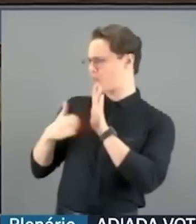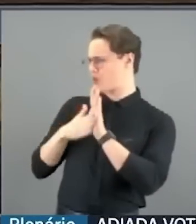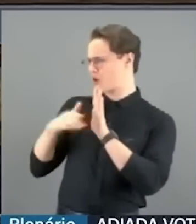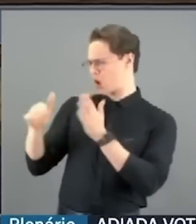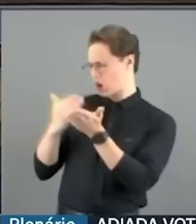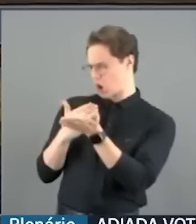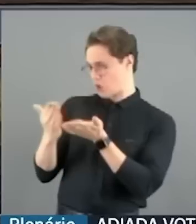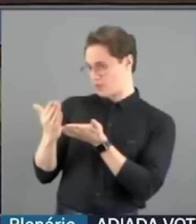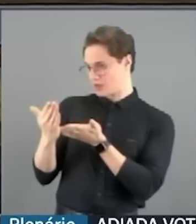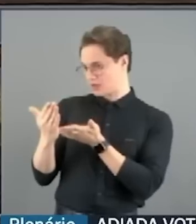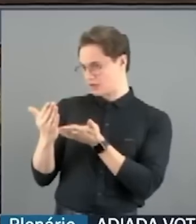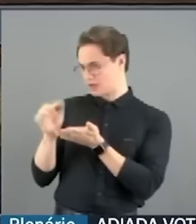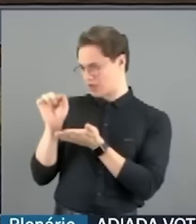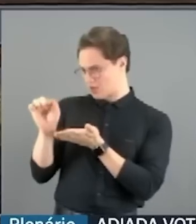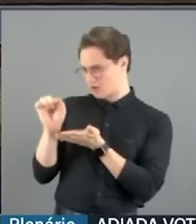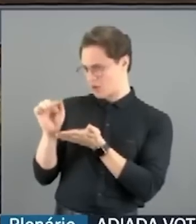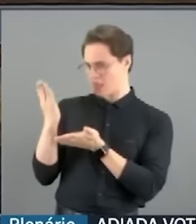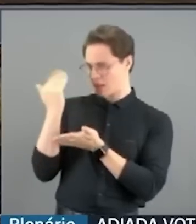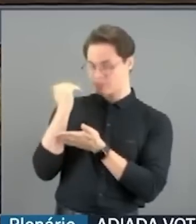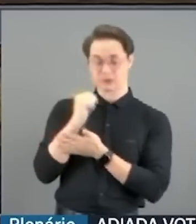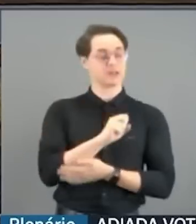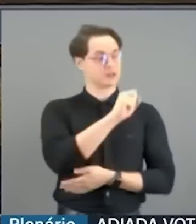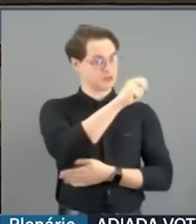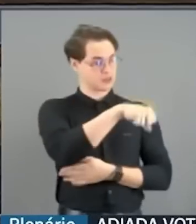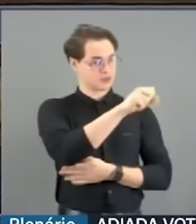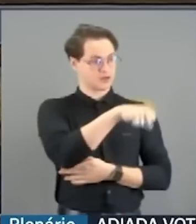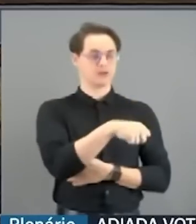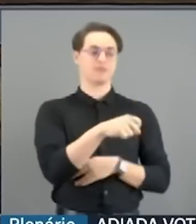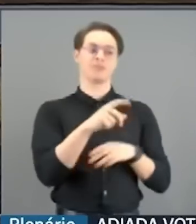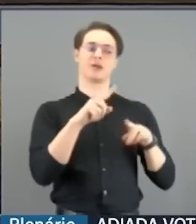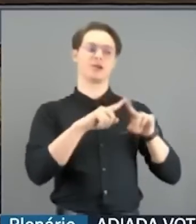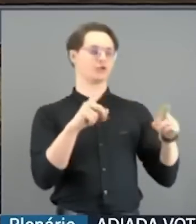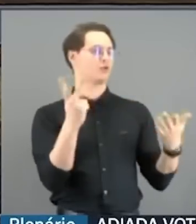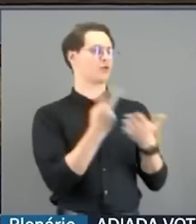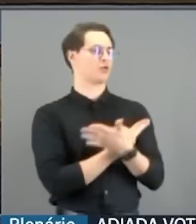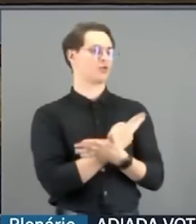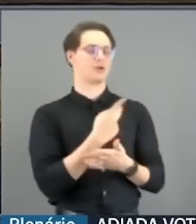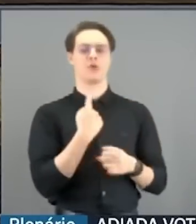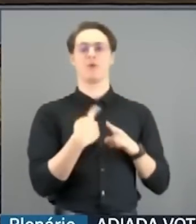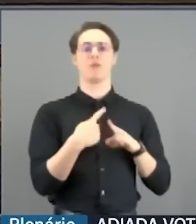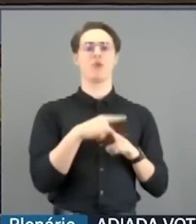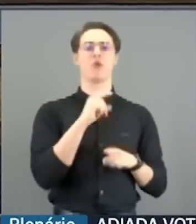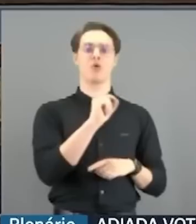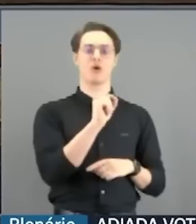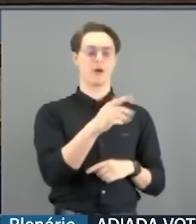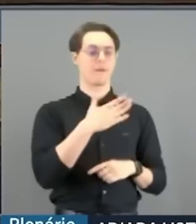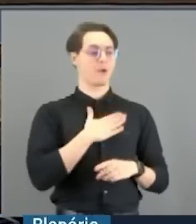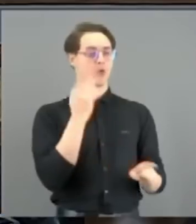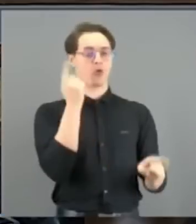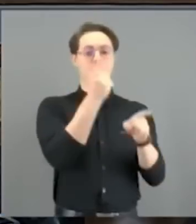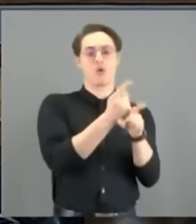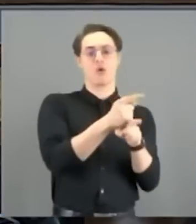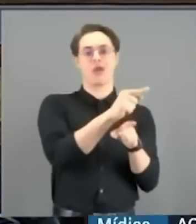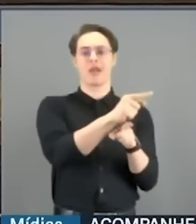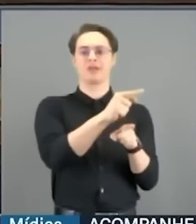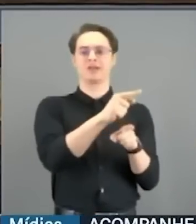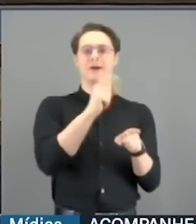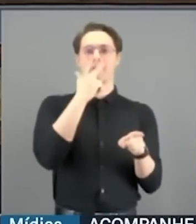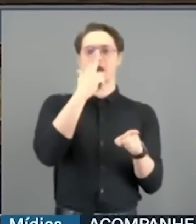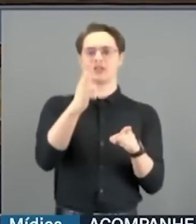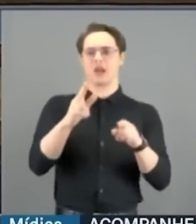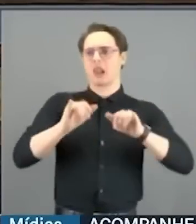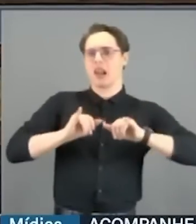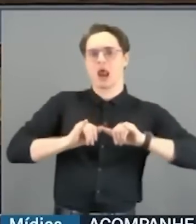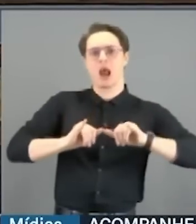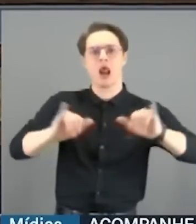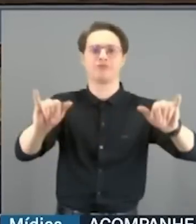inicial. Essa foi a proposta inicial. Isso, que não ocorreu porque o meu encontro foi... Ele saiu na mídia